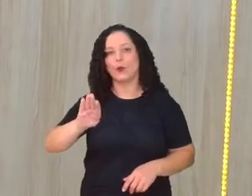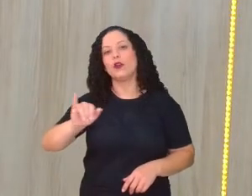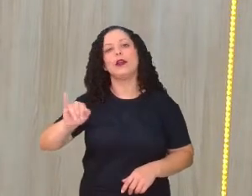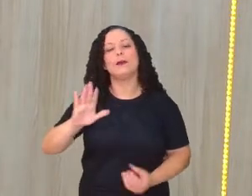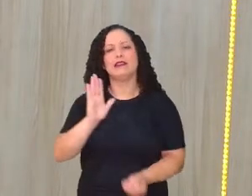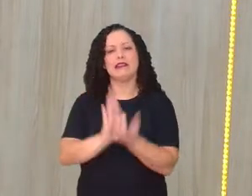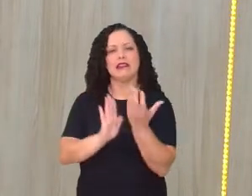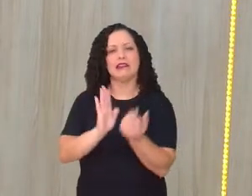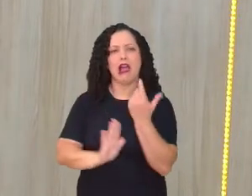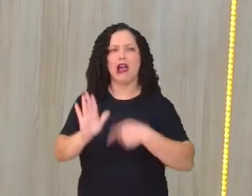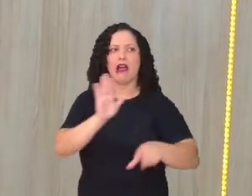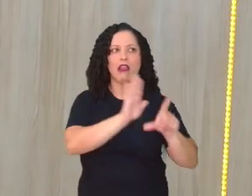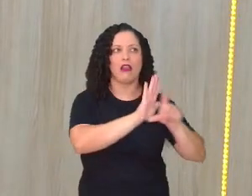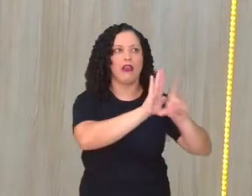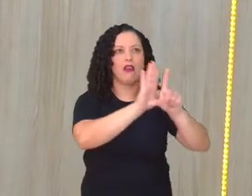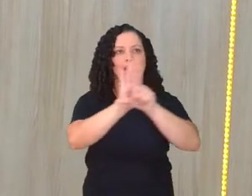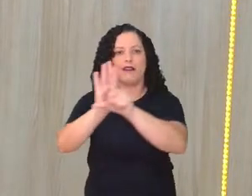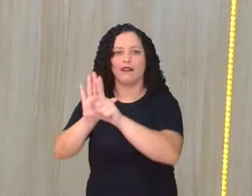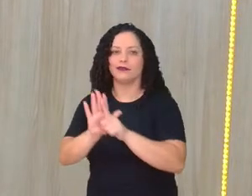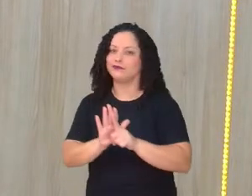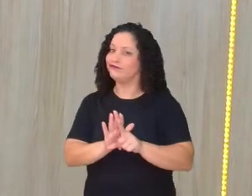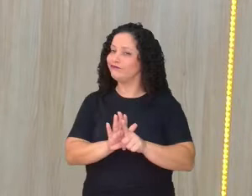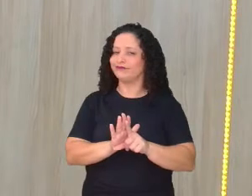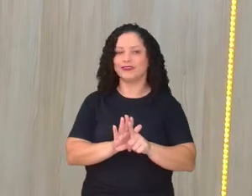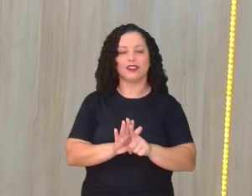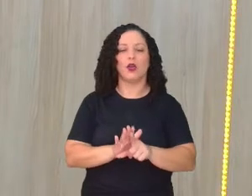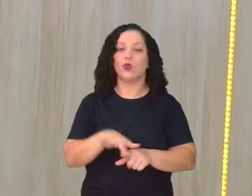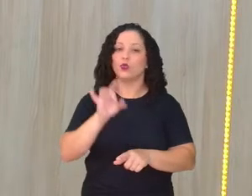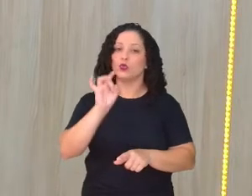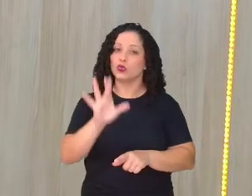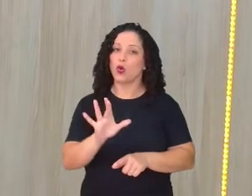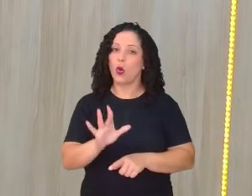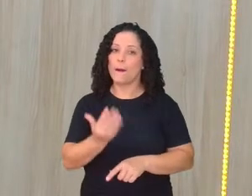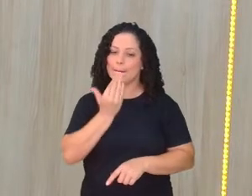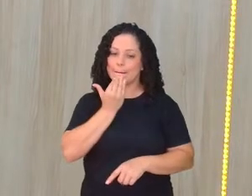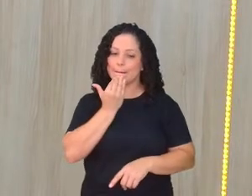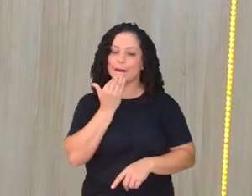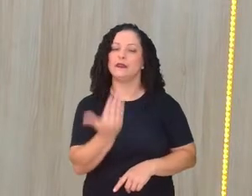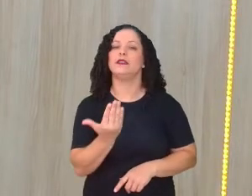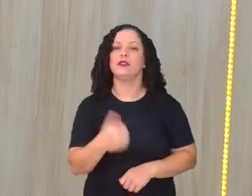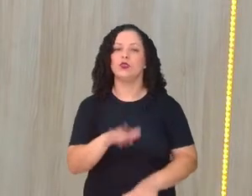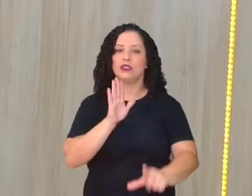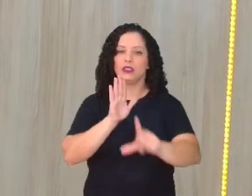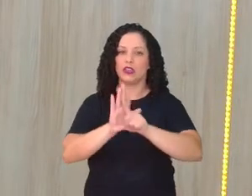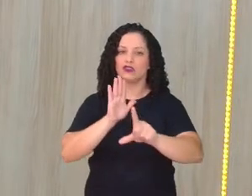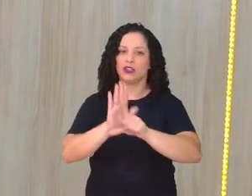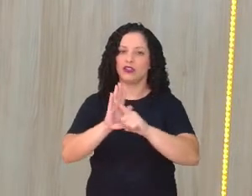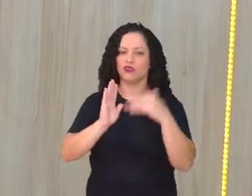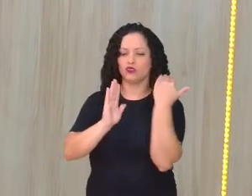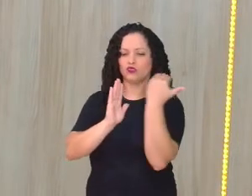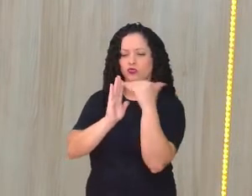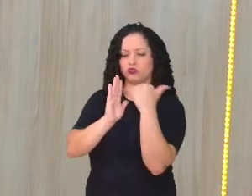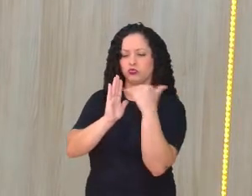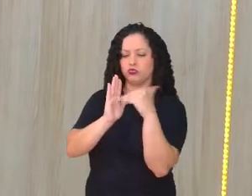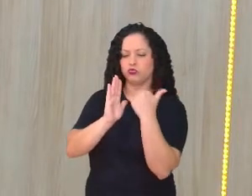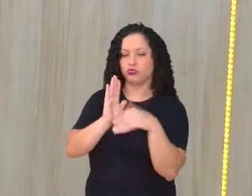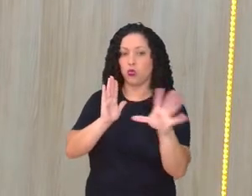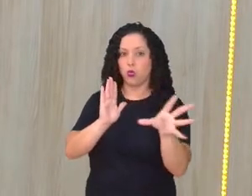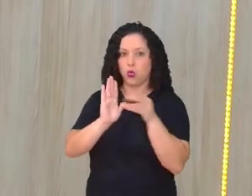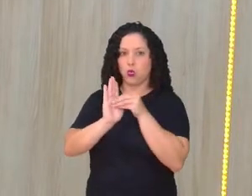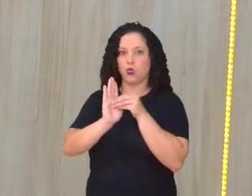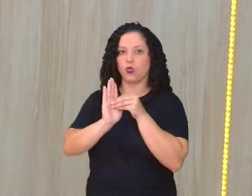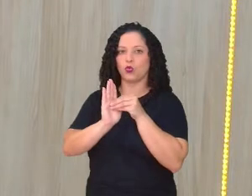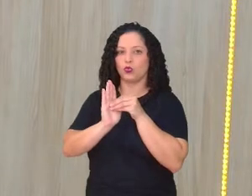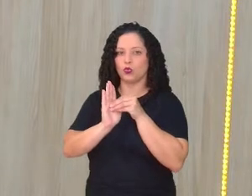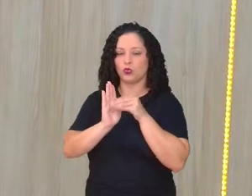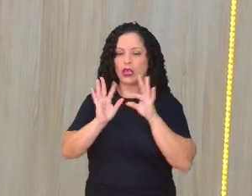leis. Ele, na realidade, ele exigiu que elas fossem redigidas, né, registrando ali um compêndio